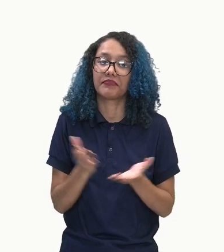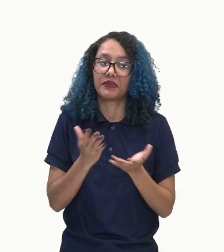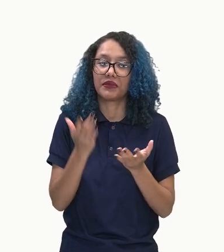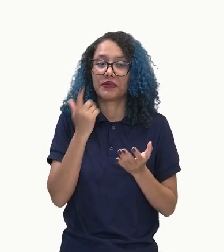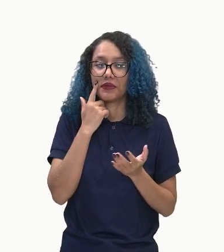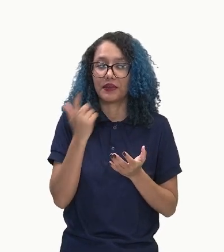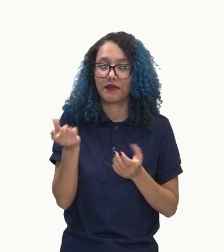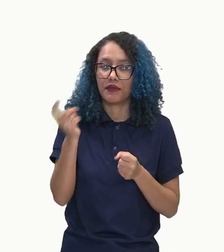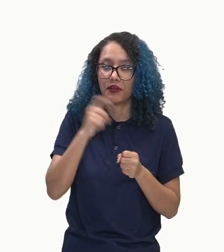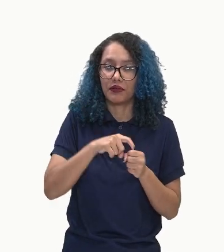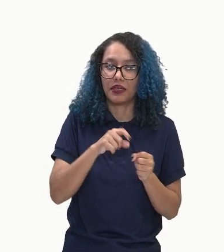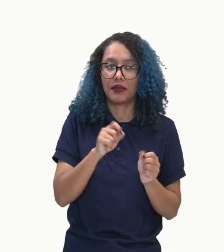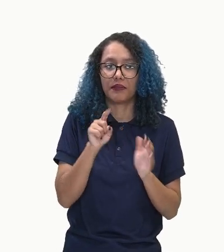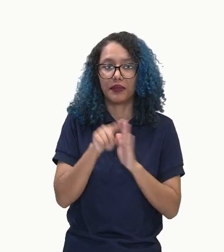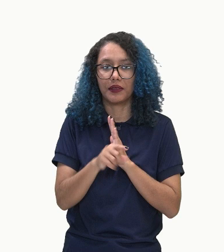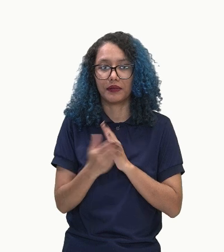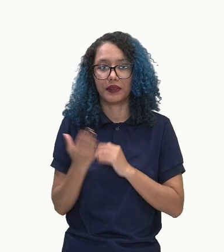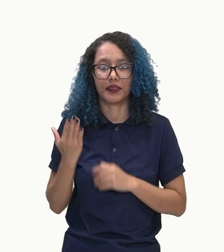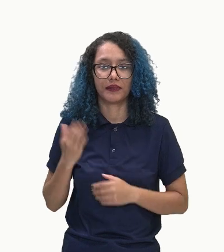questão.